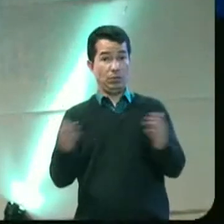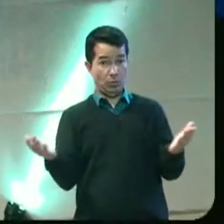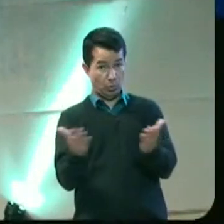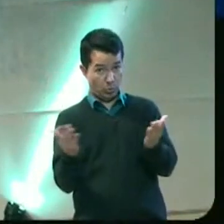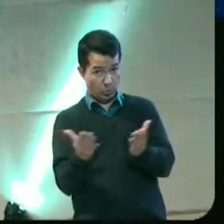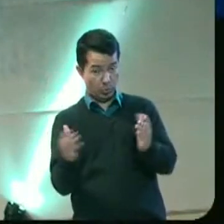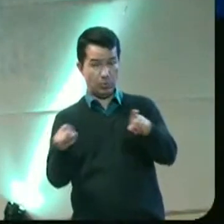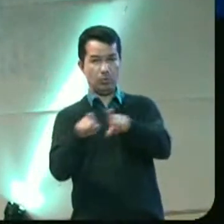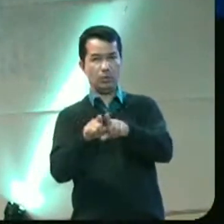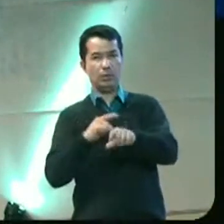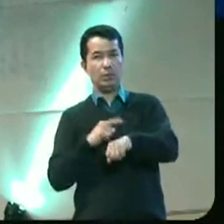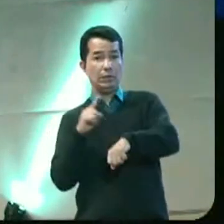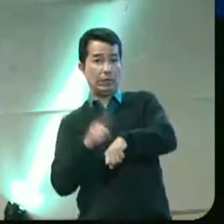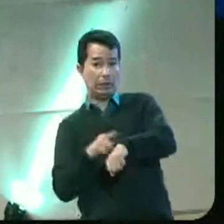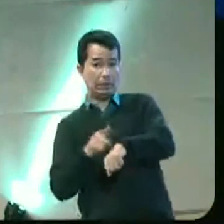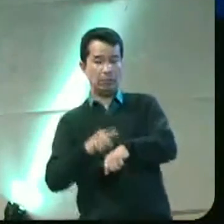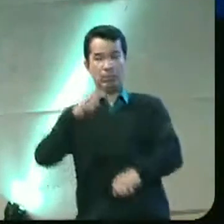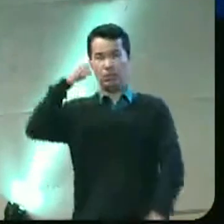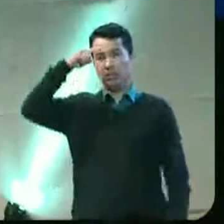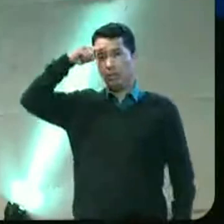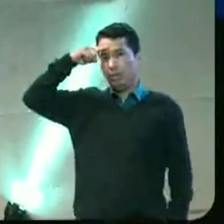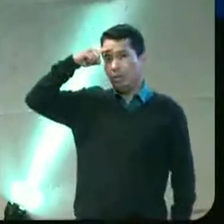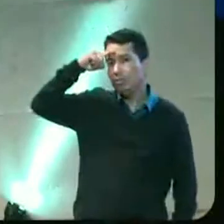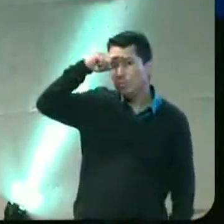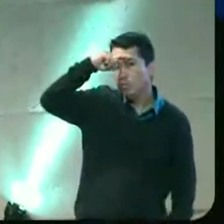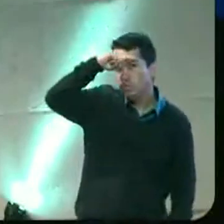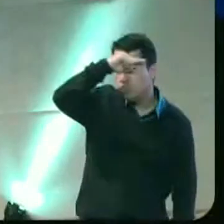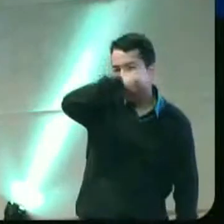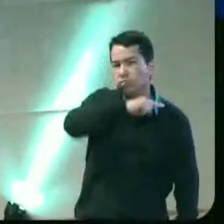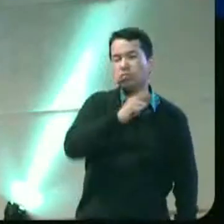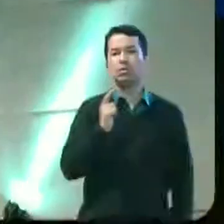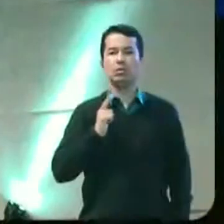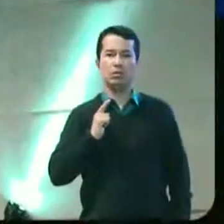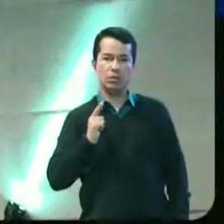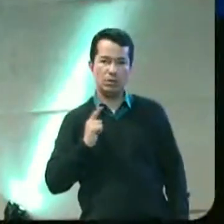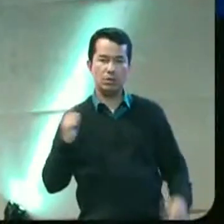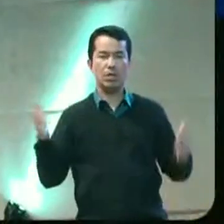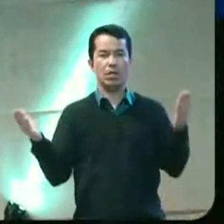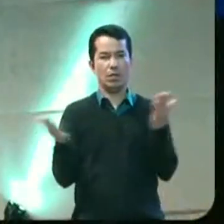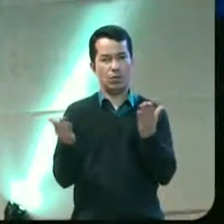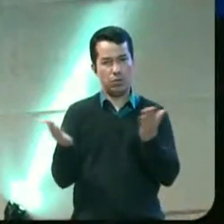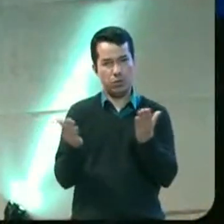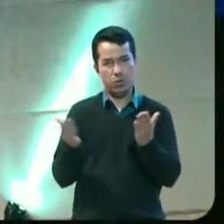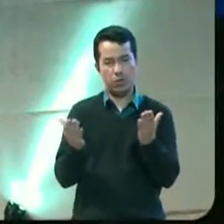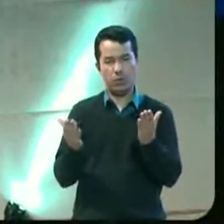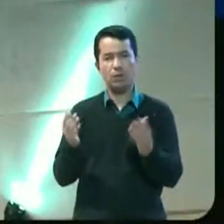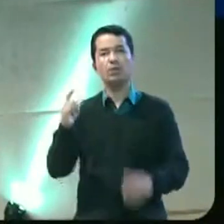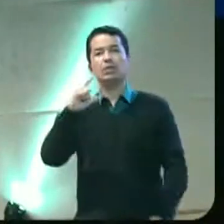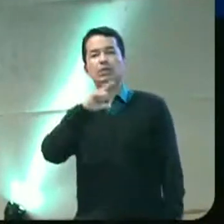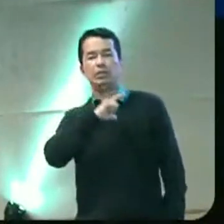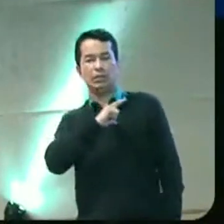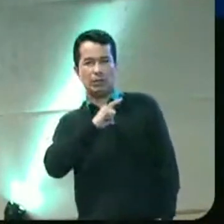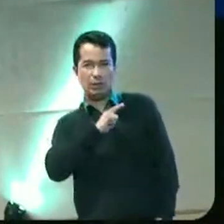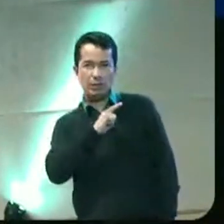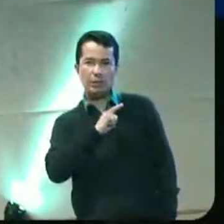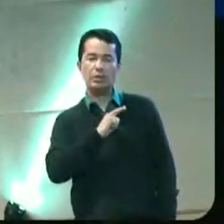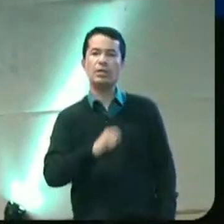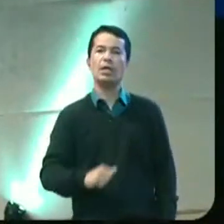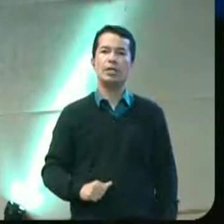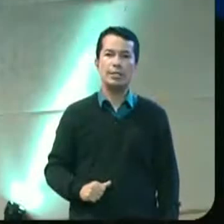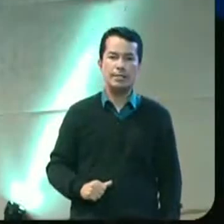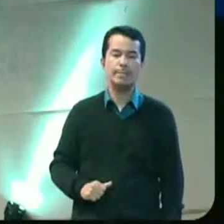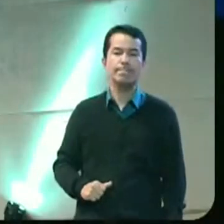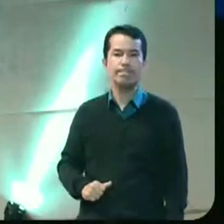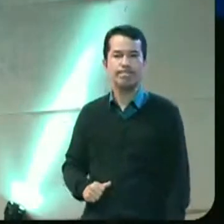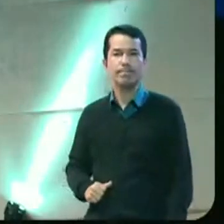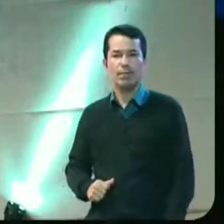nunca. E a igreja é chamada para ser luz do mundo. Então eu quero te dizer, não olha para as ondas, olha para